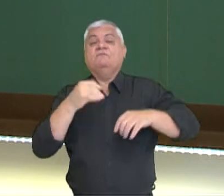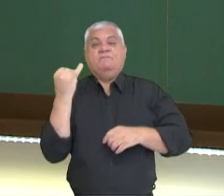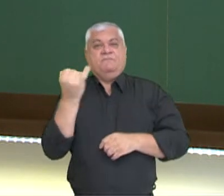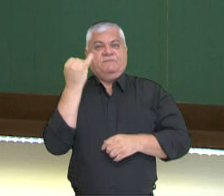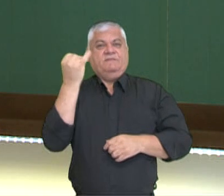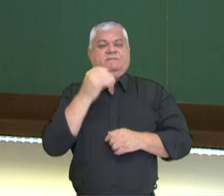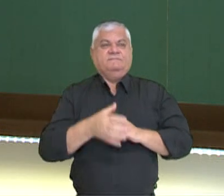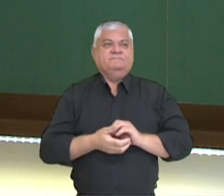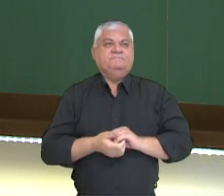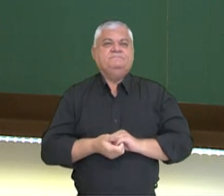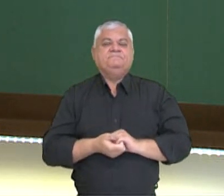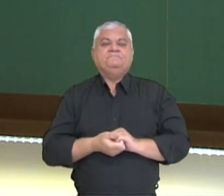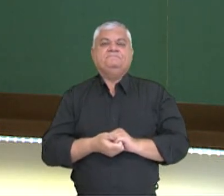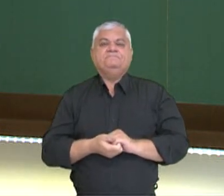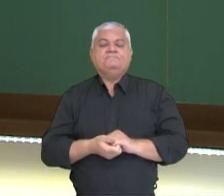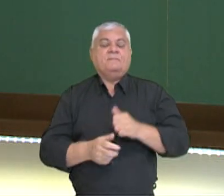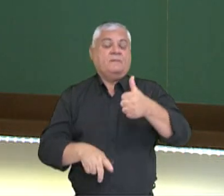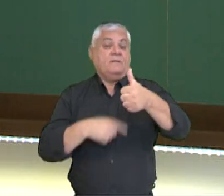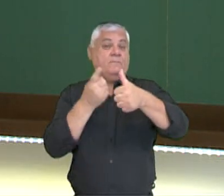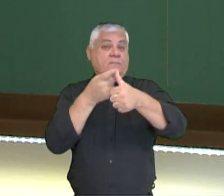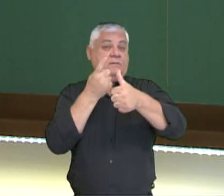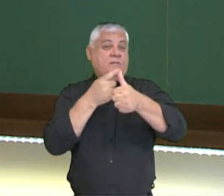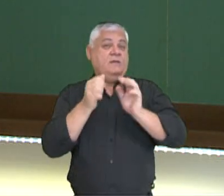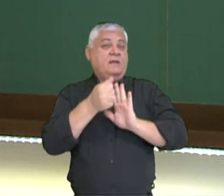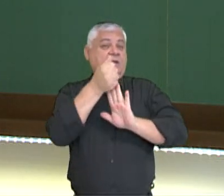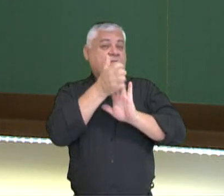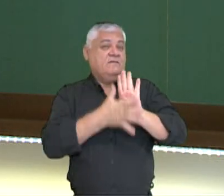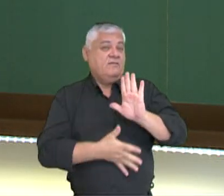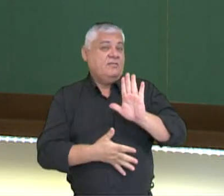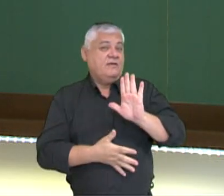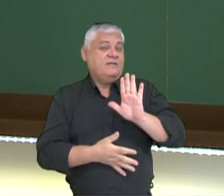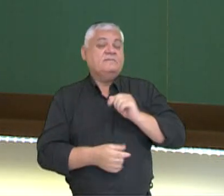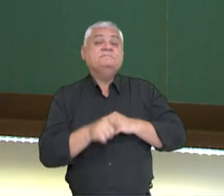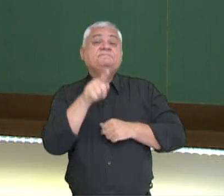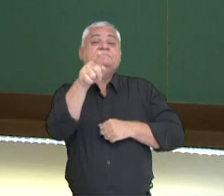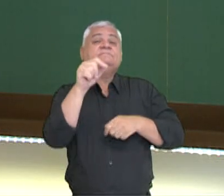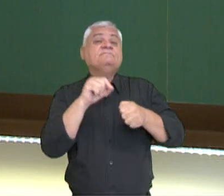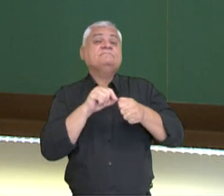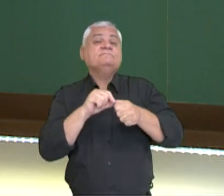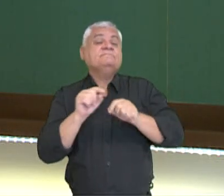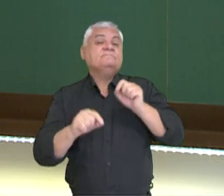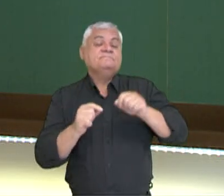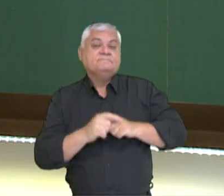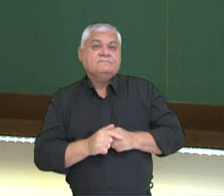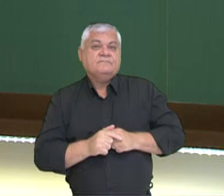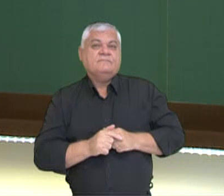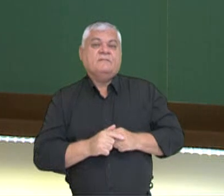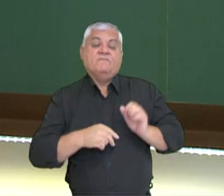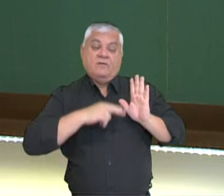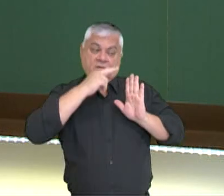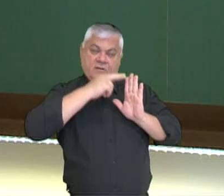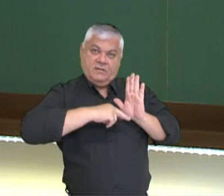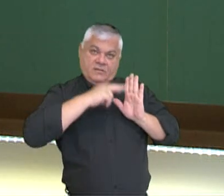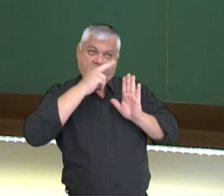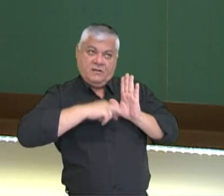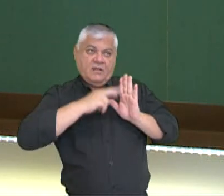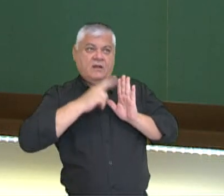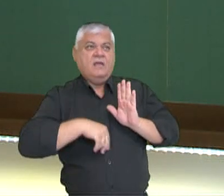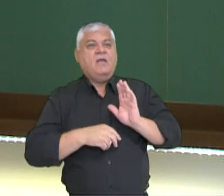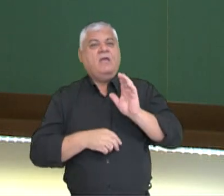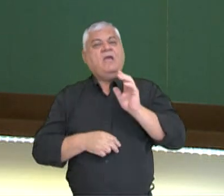importante a gente pensar. E a primeira atividadezinha da nossa aula, o que vocês vão fazer? Vocês vão ler as afirmações e